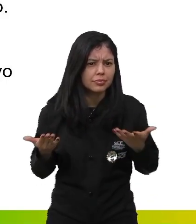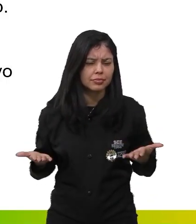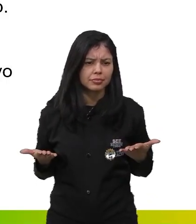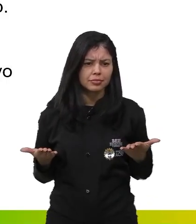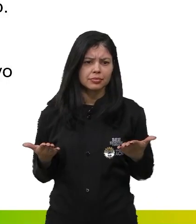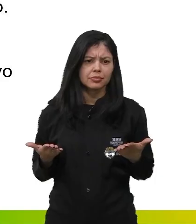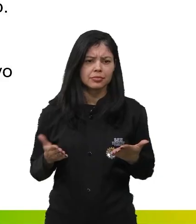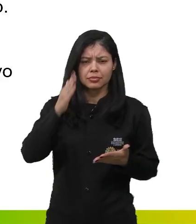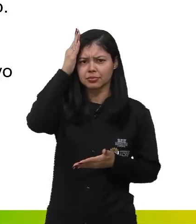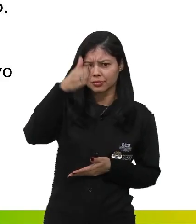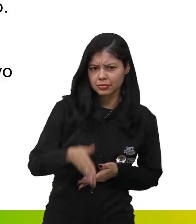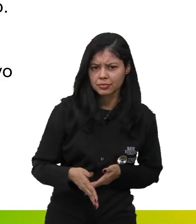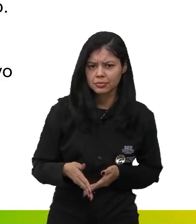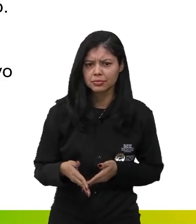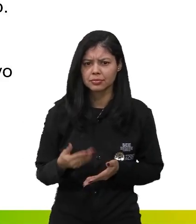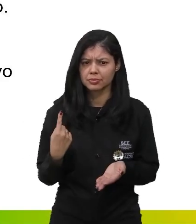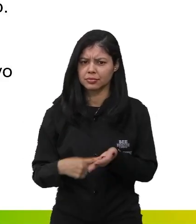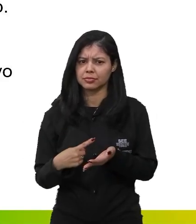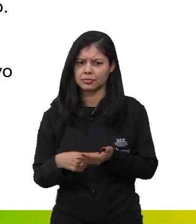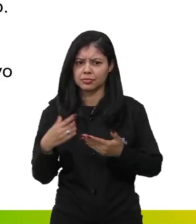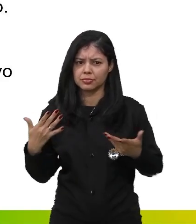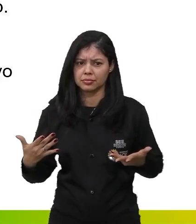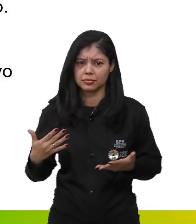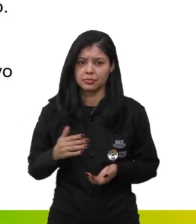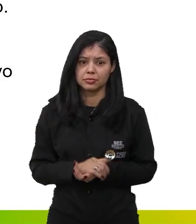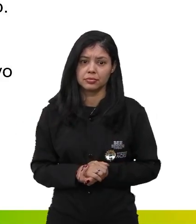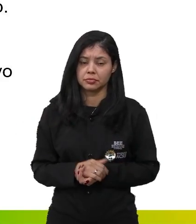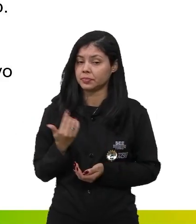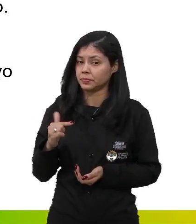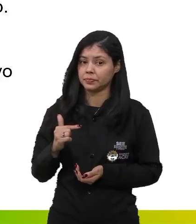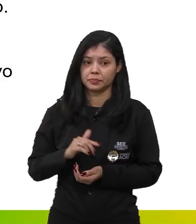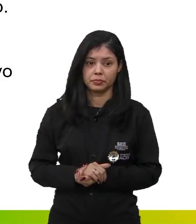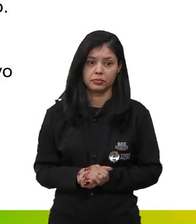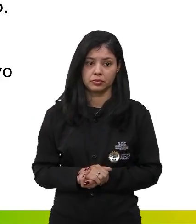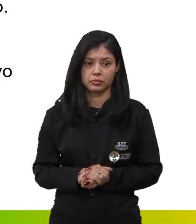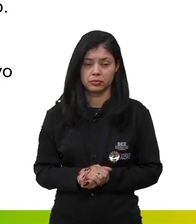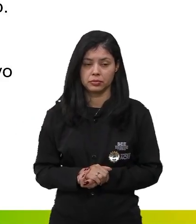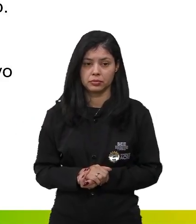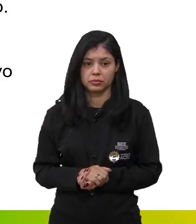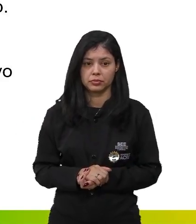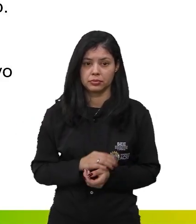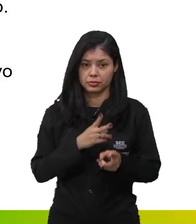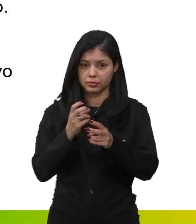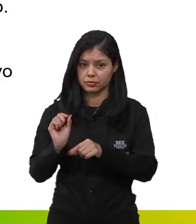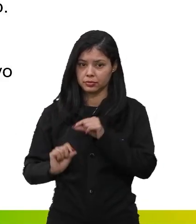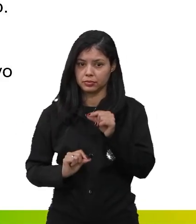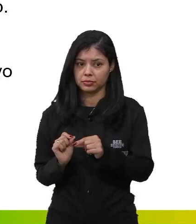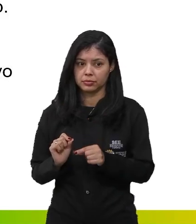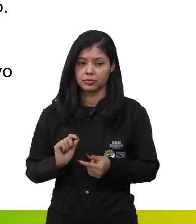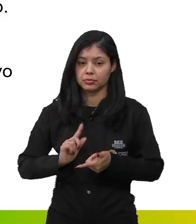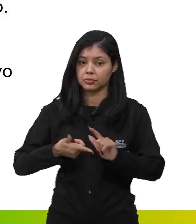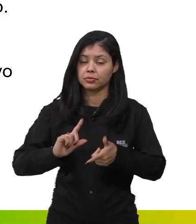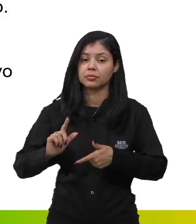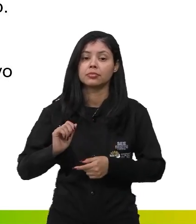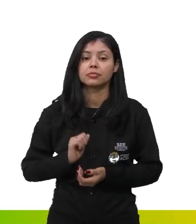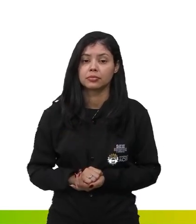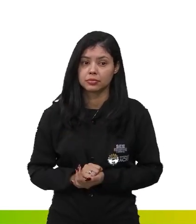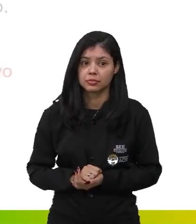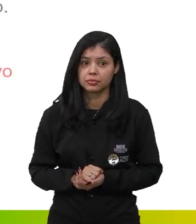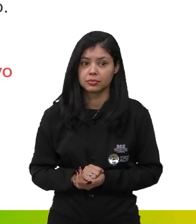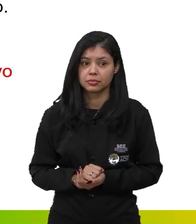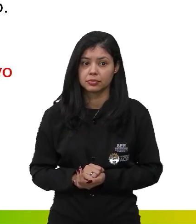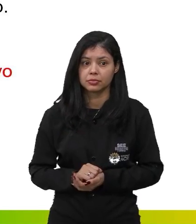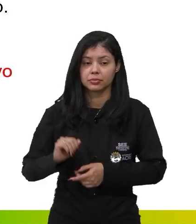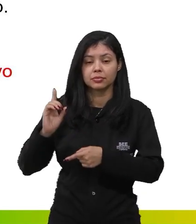linha divisória criar um acordo econômico? Não existe isso, né? Já percebeu, né? Que a alternativa correta, então,